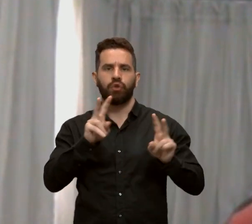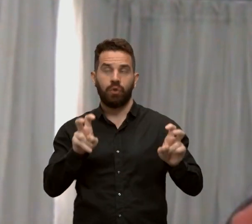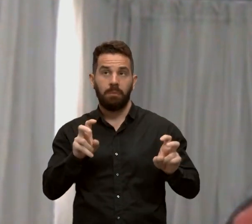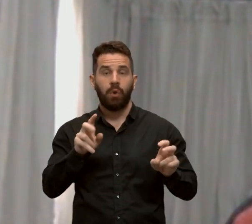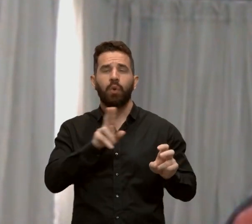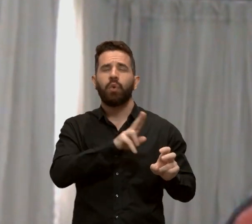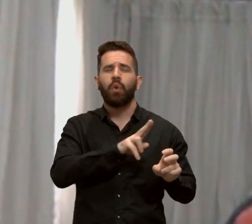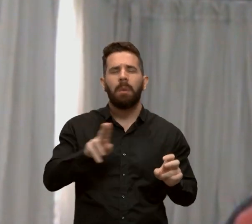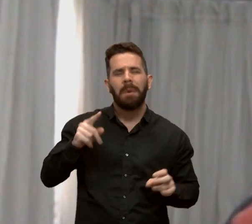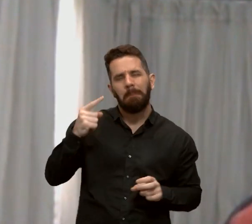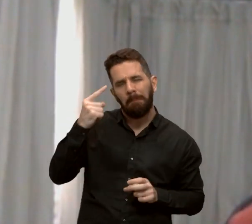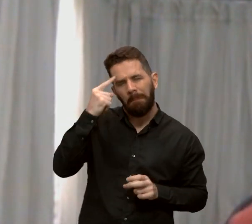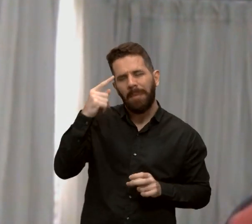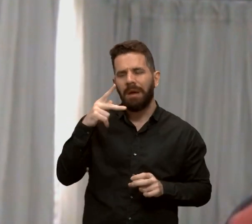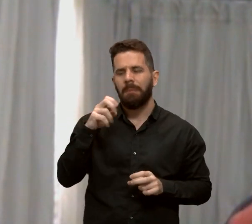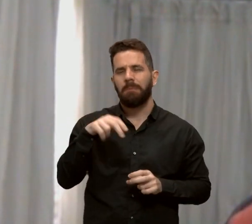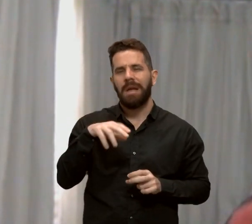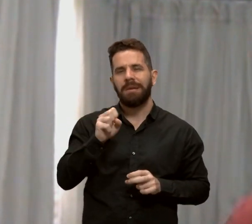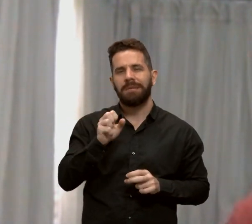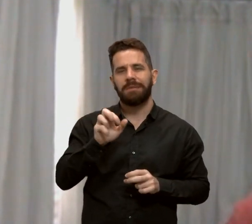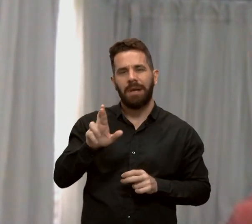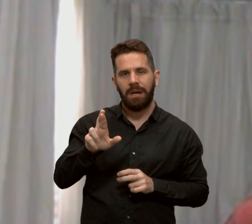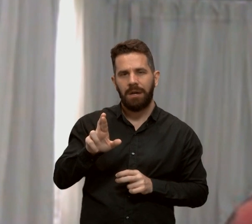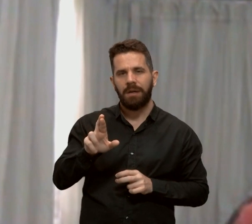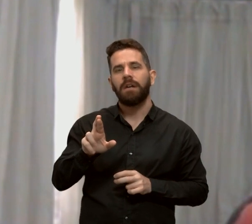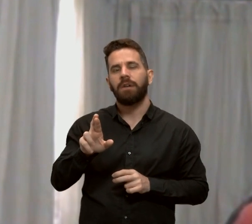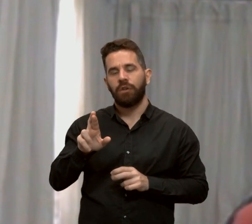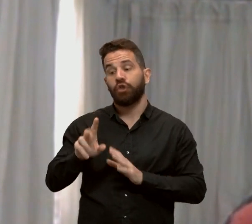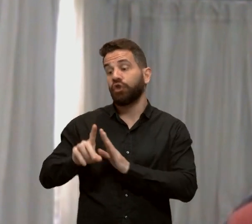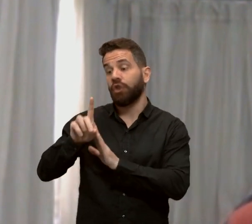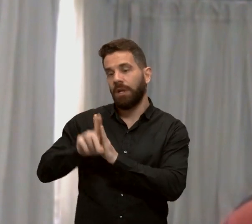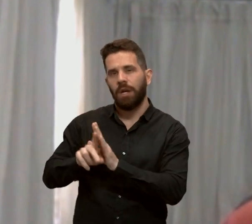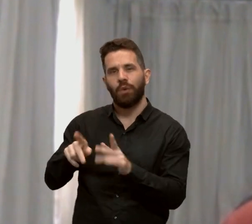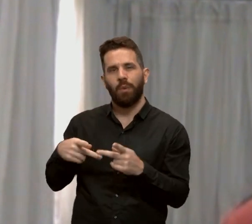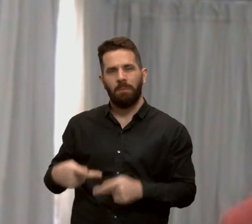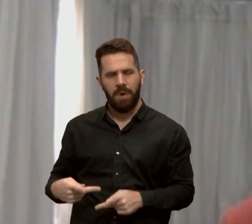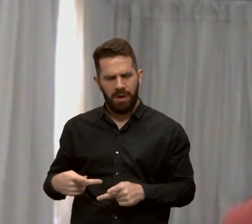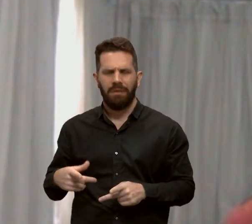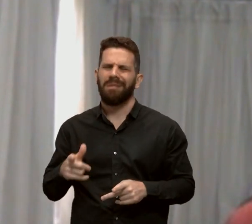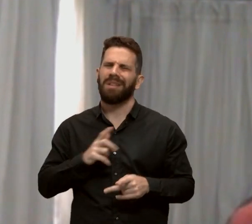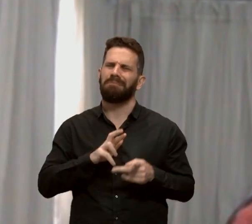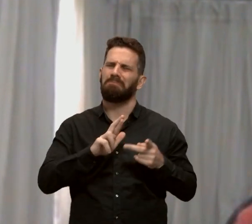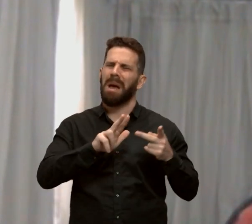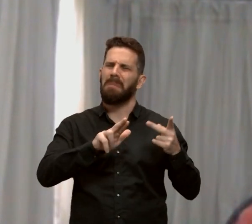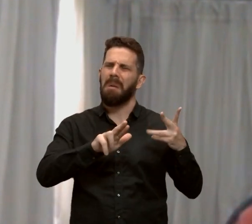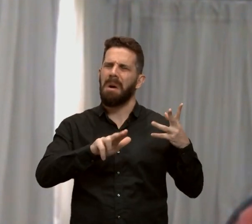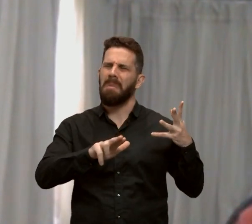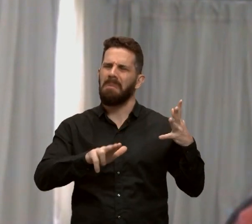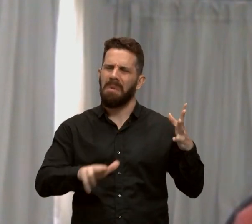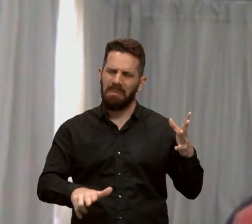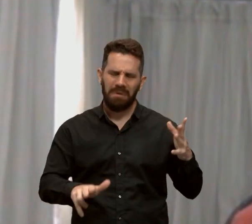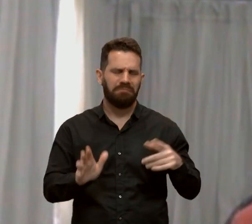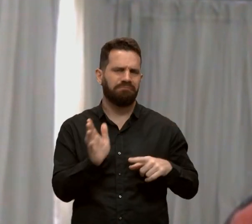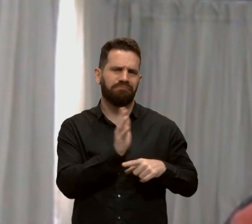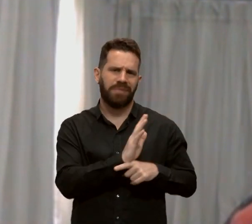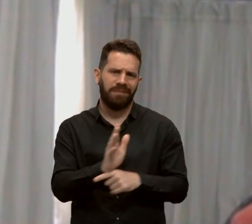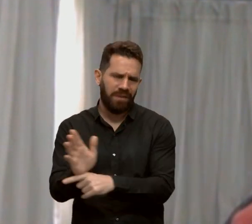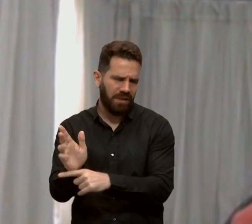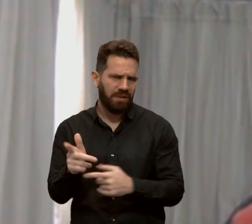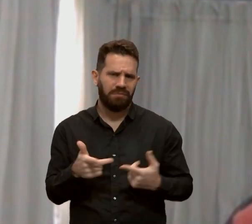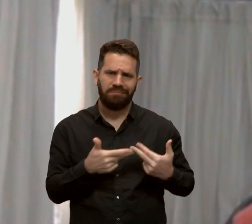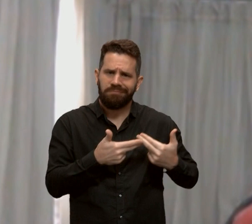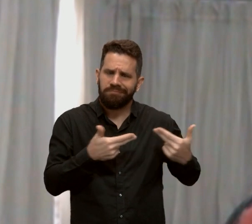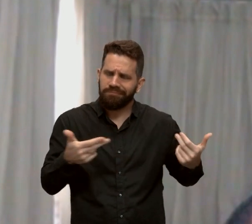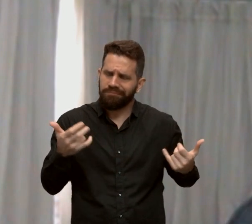um canal no YouTube que é Pensar Direitos Humanos. Lá tem muito material, muita coisa legal, assim,